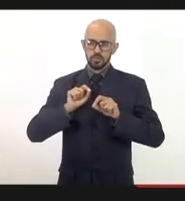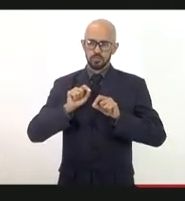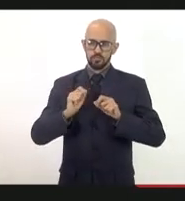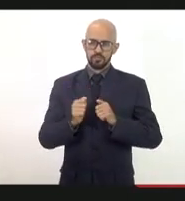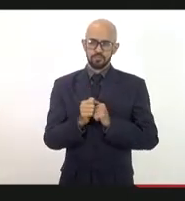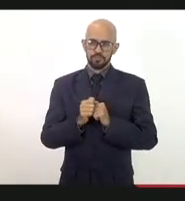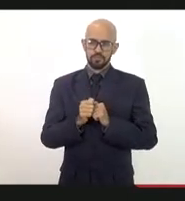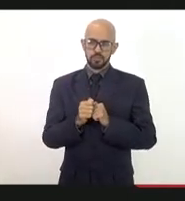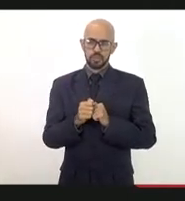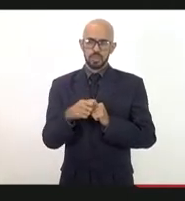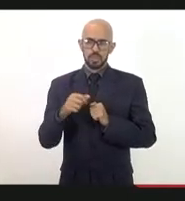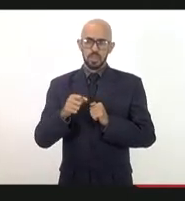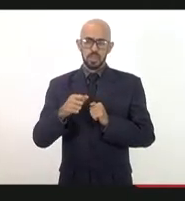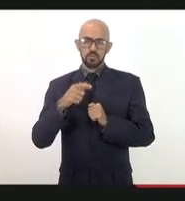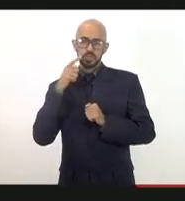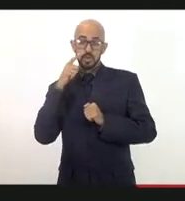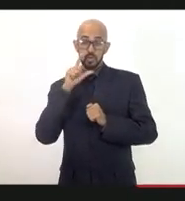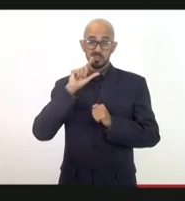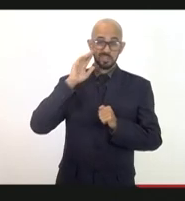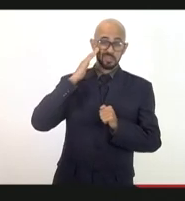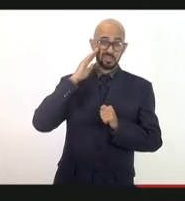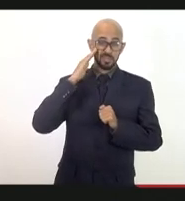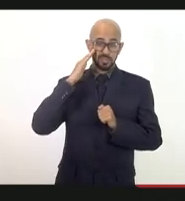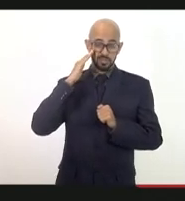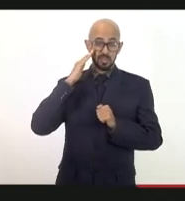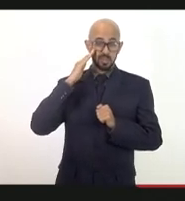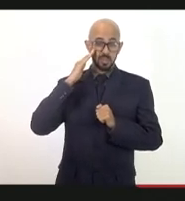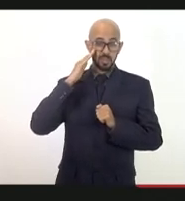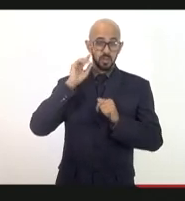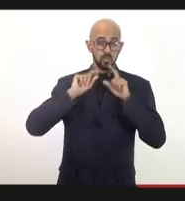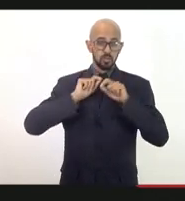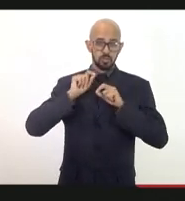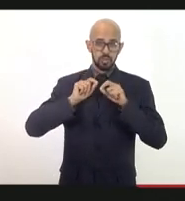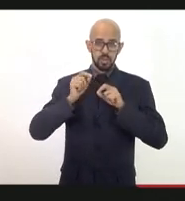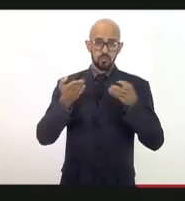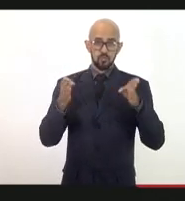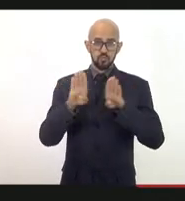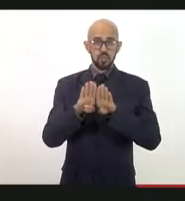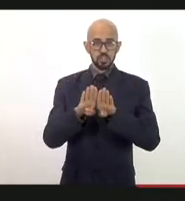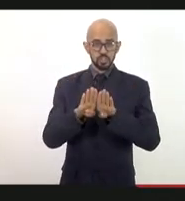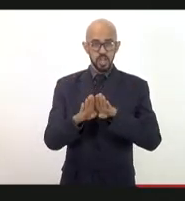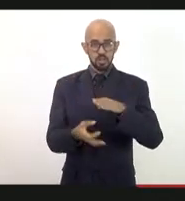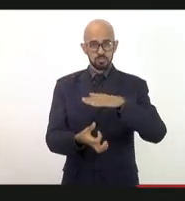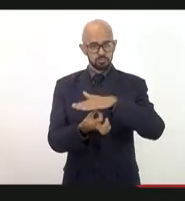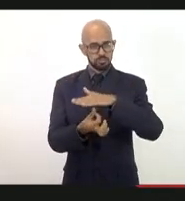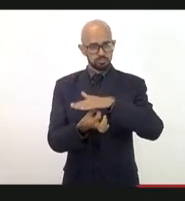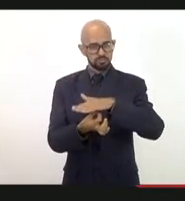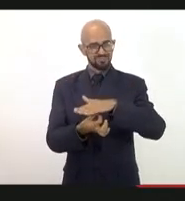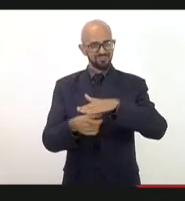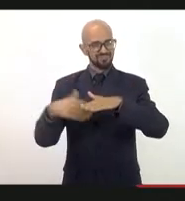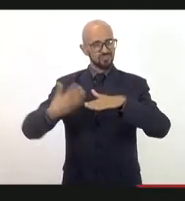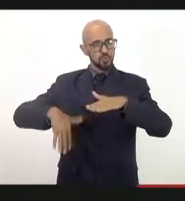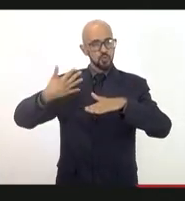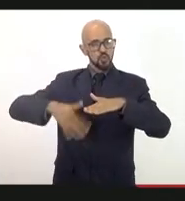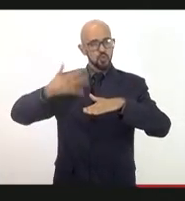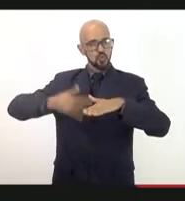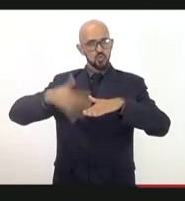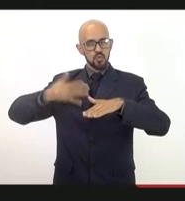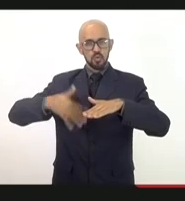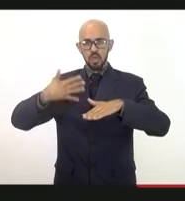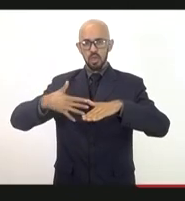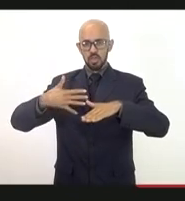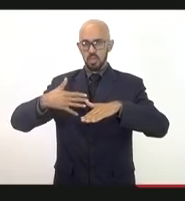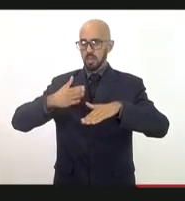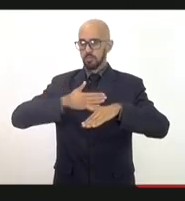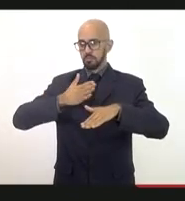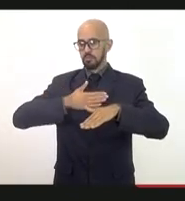cogitar a possibilidade de fechar uma unidade de saúde é uma temeridade. É uma opinião minha, não é a opinião